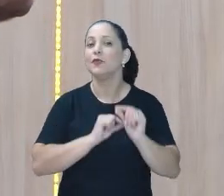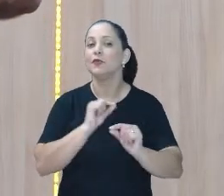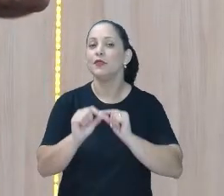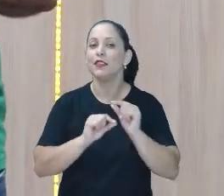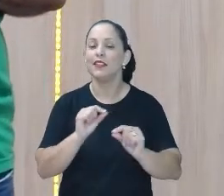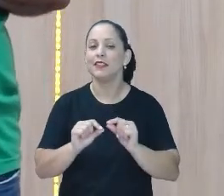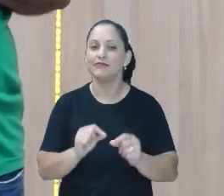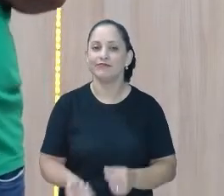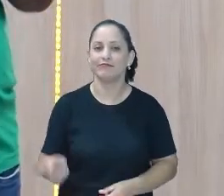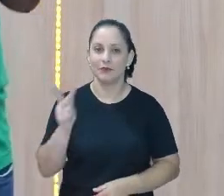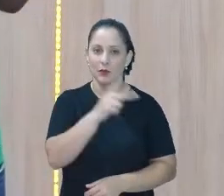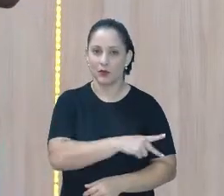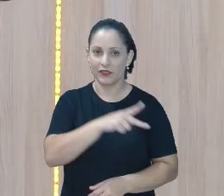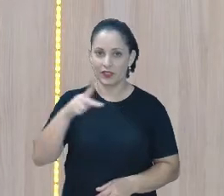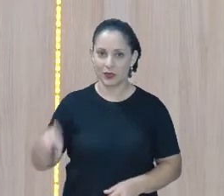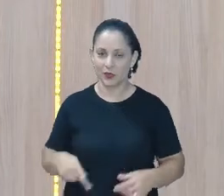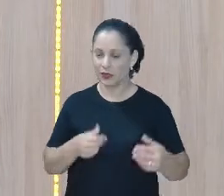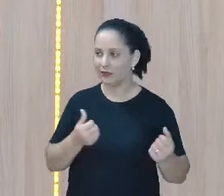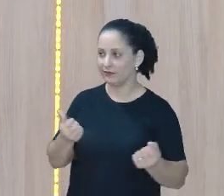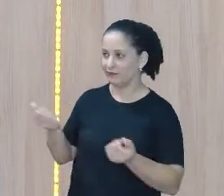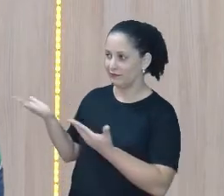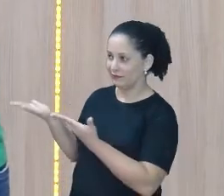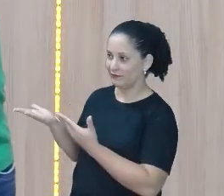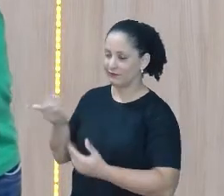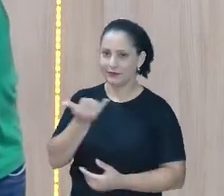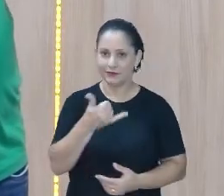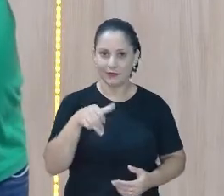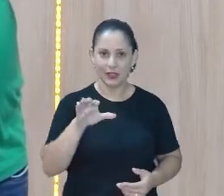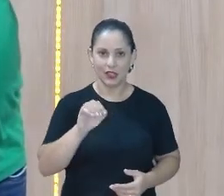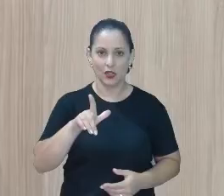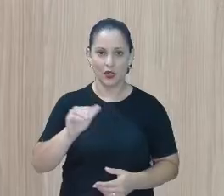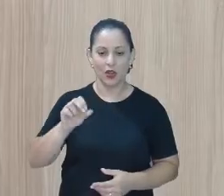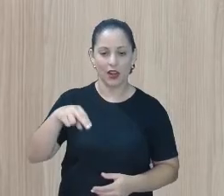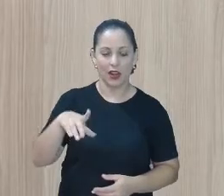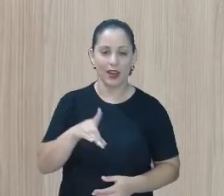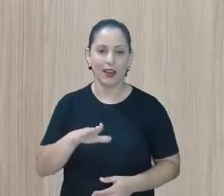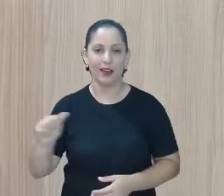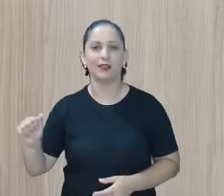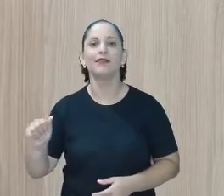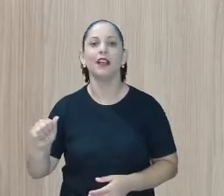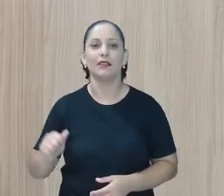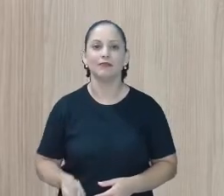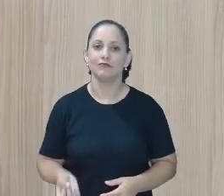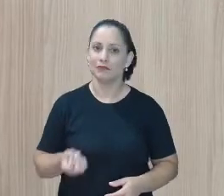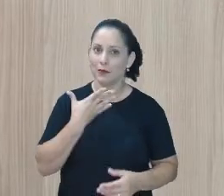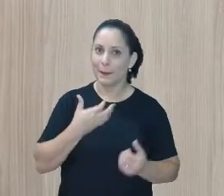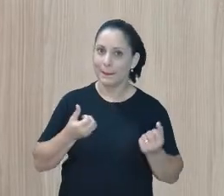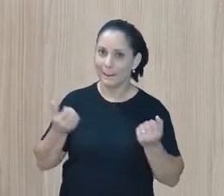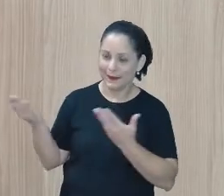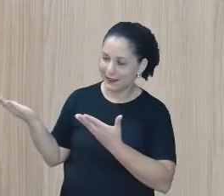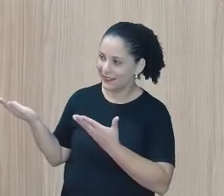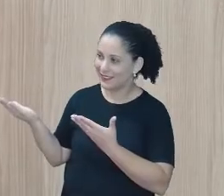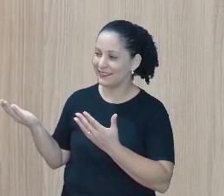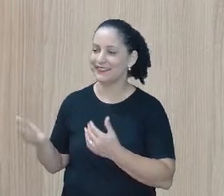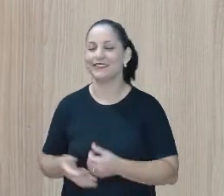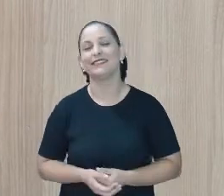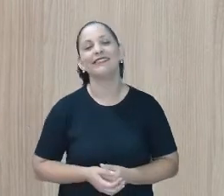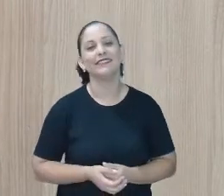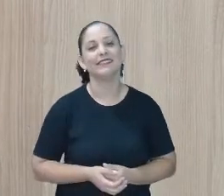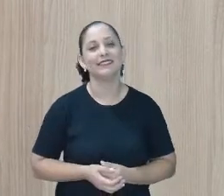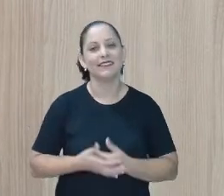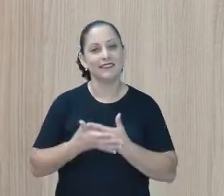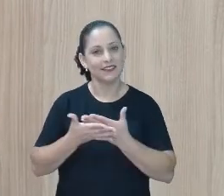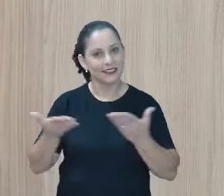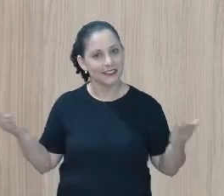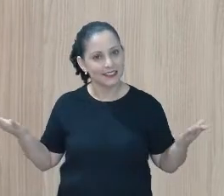da nossa colega, a ilustre professora Yolanda. E aí, professora, tudo bom? Tudo bom, professor.